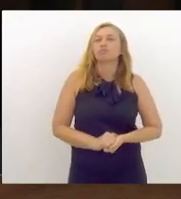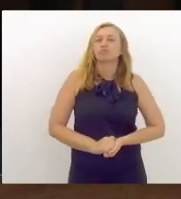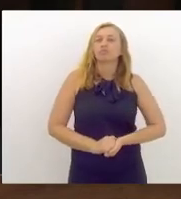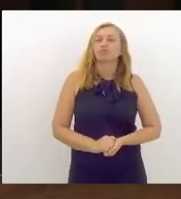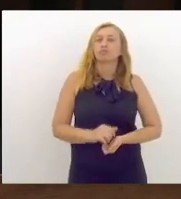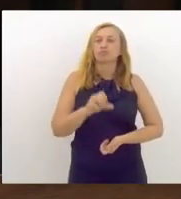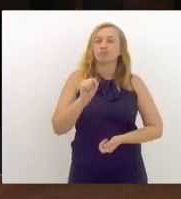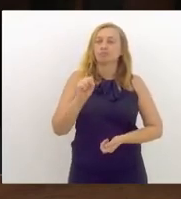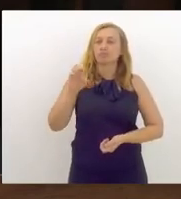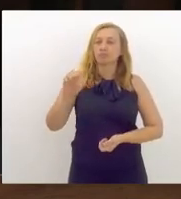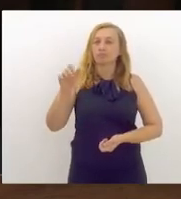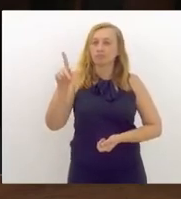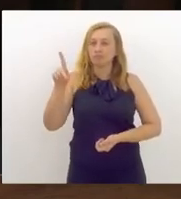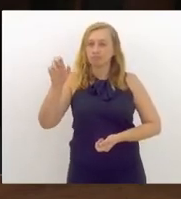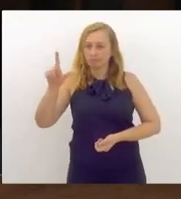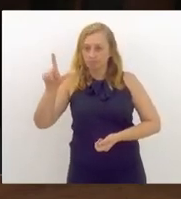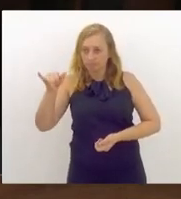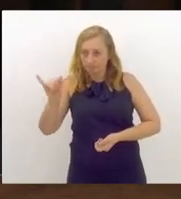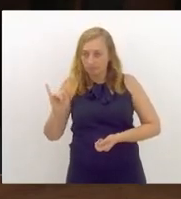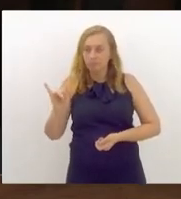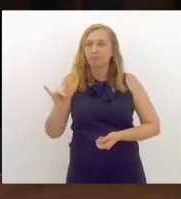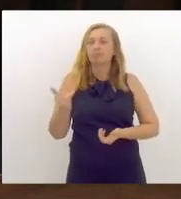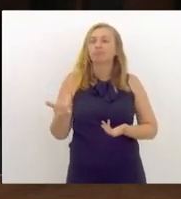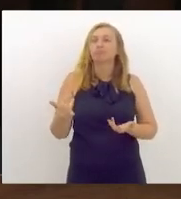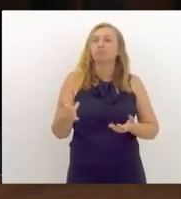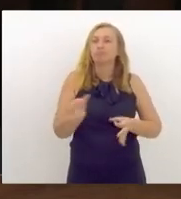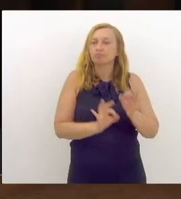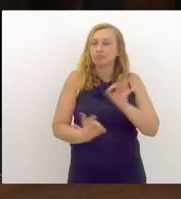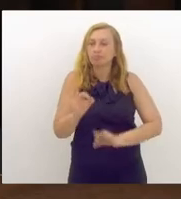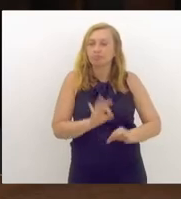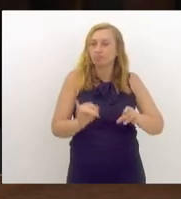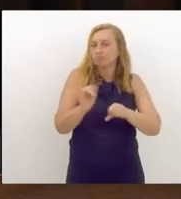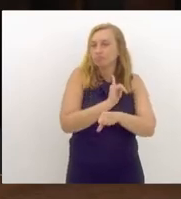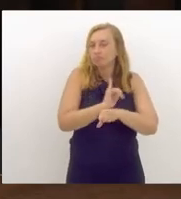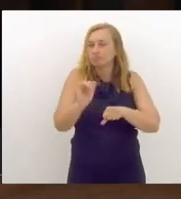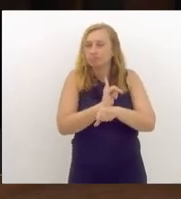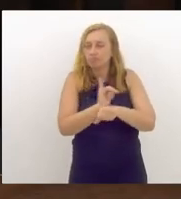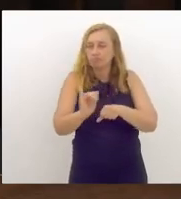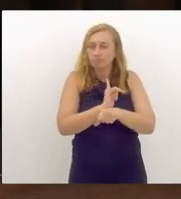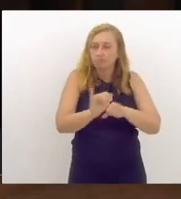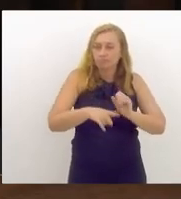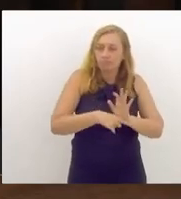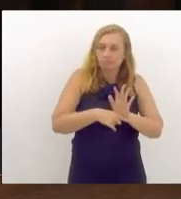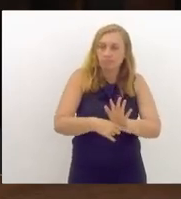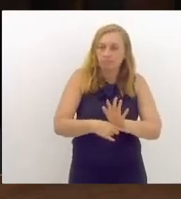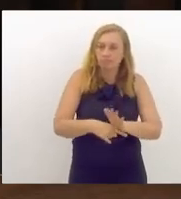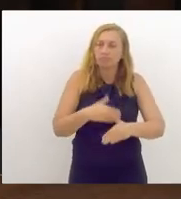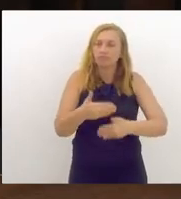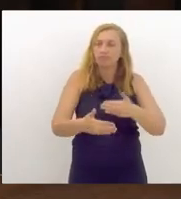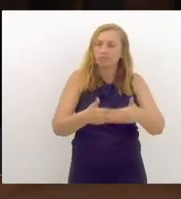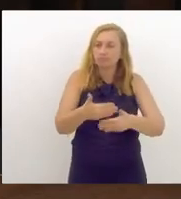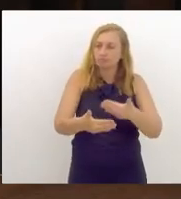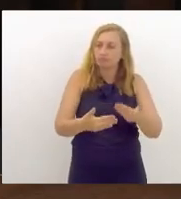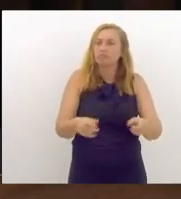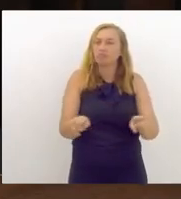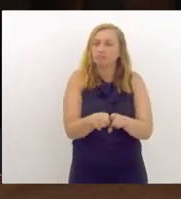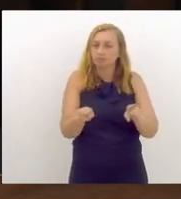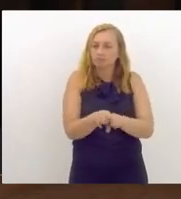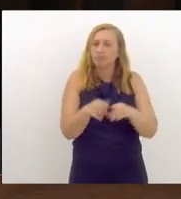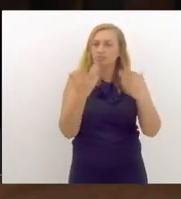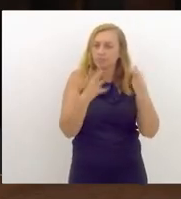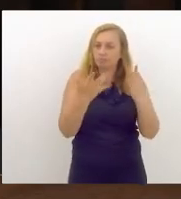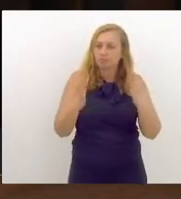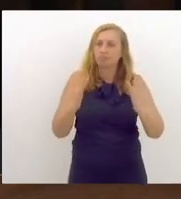Seplag nós estamos buscando começar um planejamento estratégico para ajudar a soldar esse processo também Saúdo